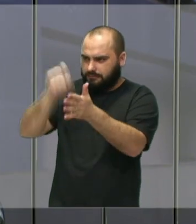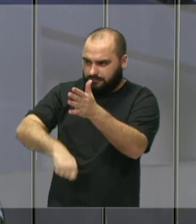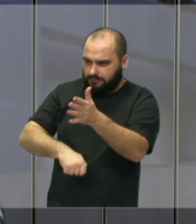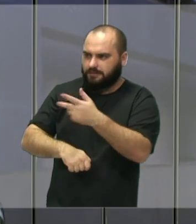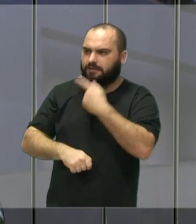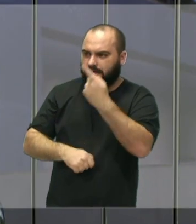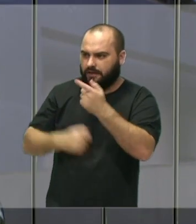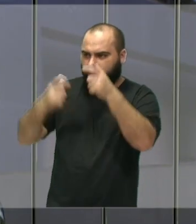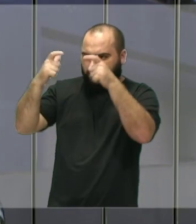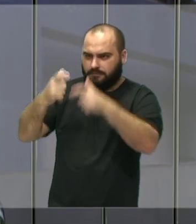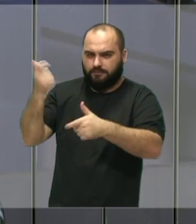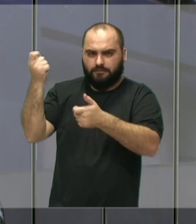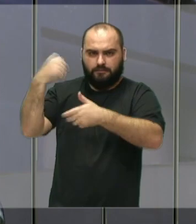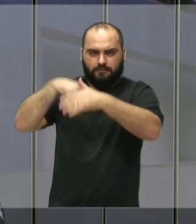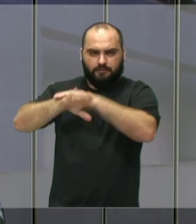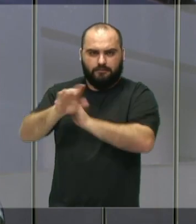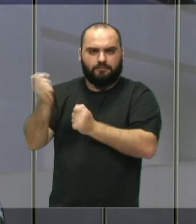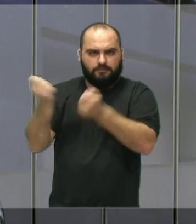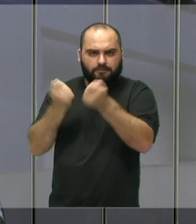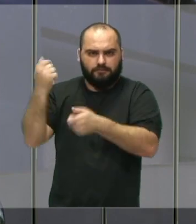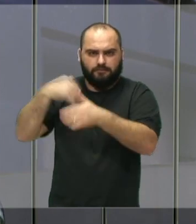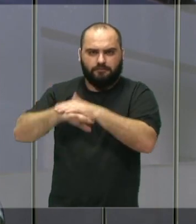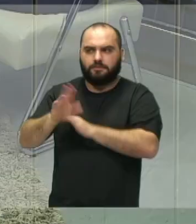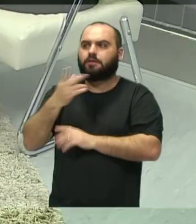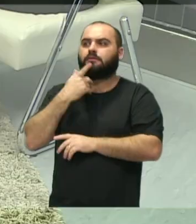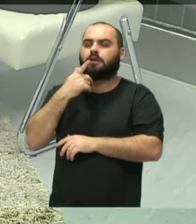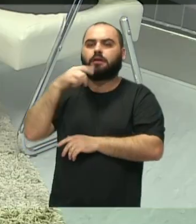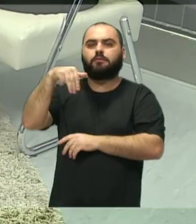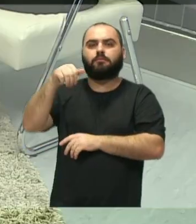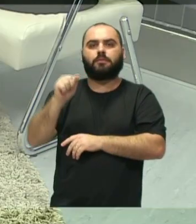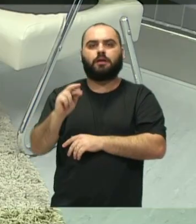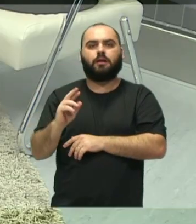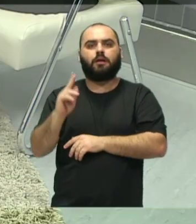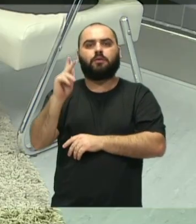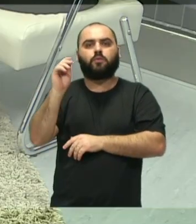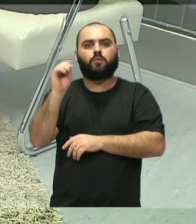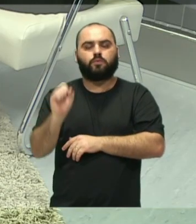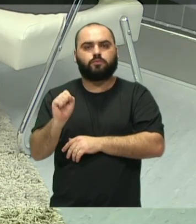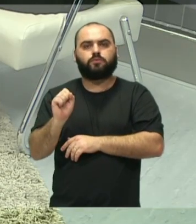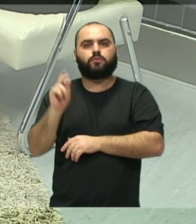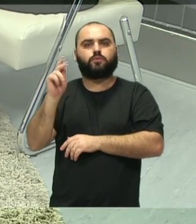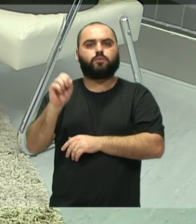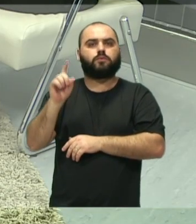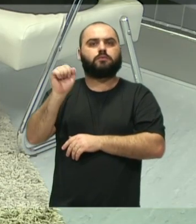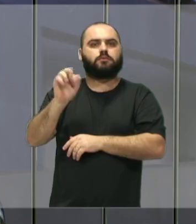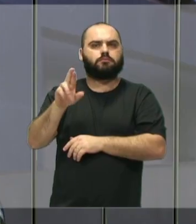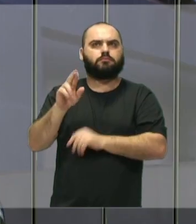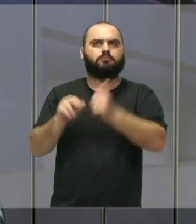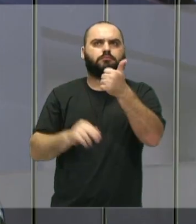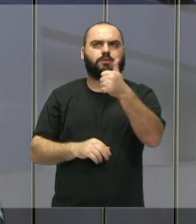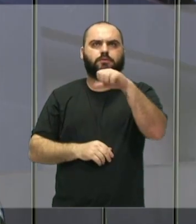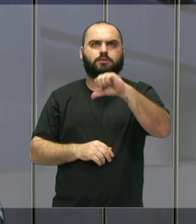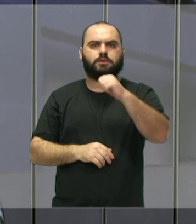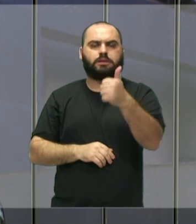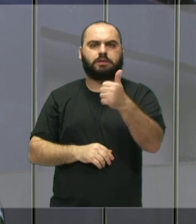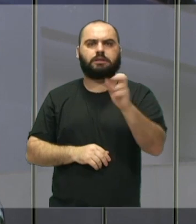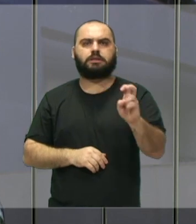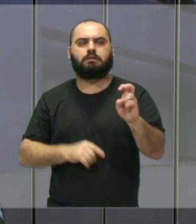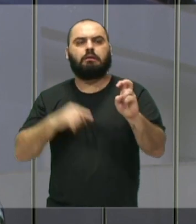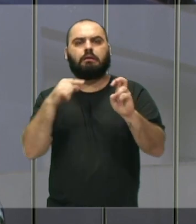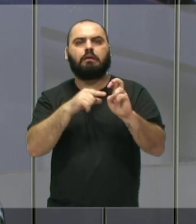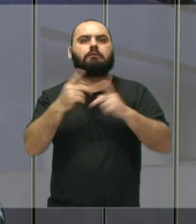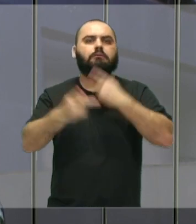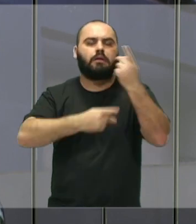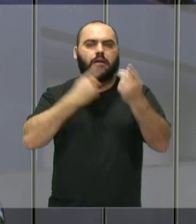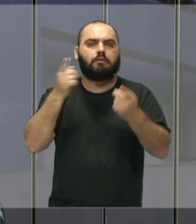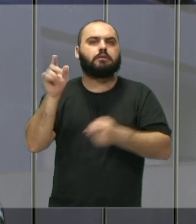falava em estacionamento, eu falava sobre Marcos Conder, que acho que em 1915 tem um documento dele escrito da